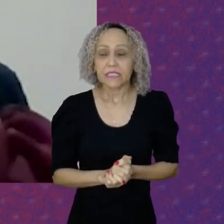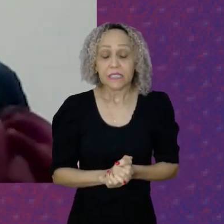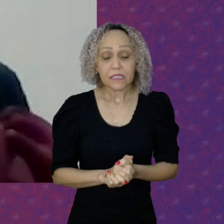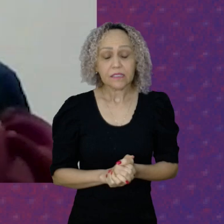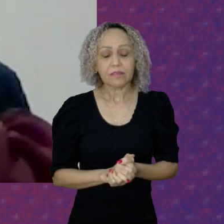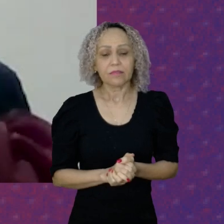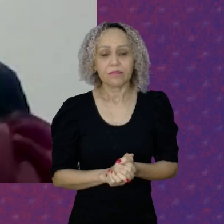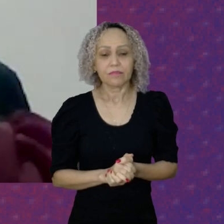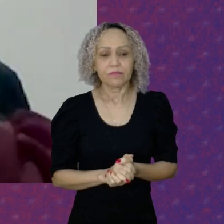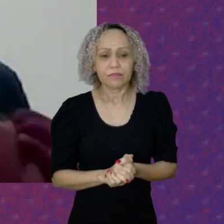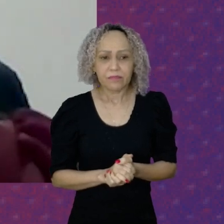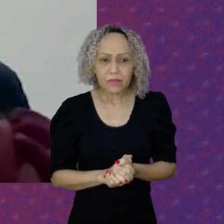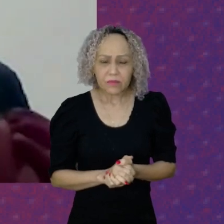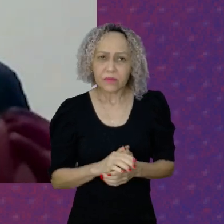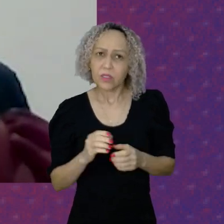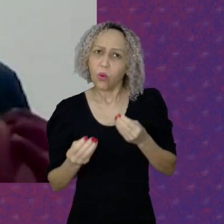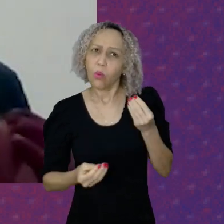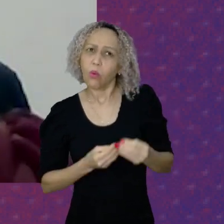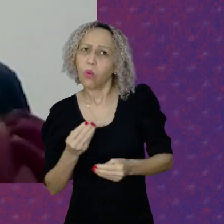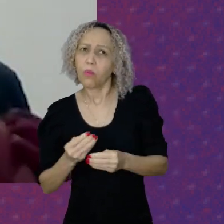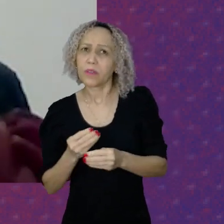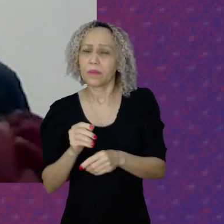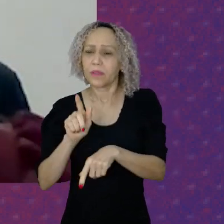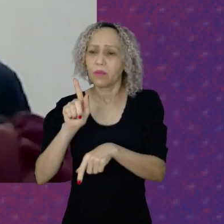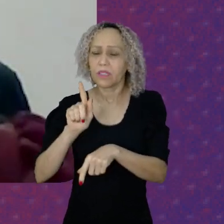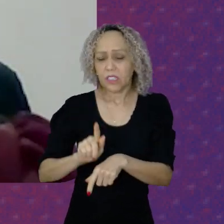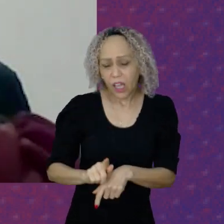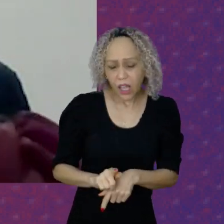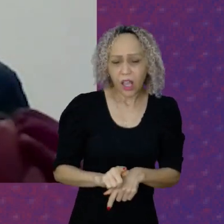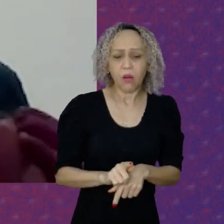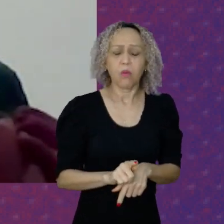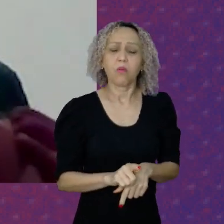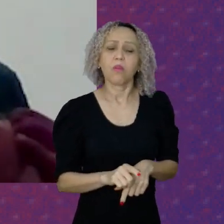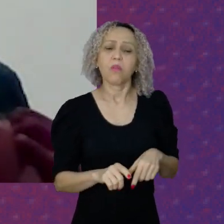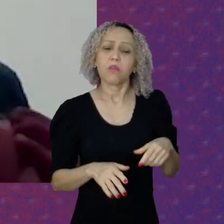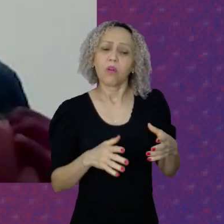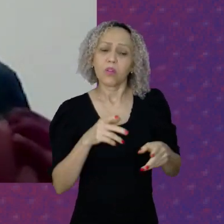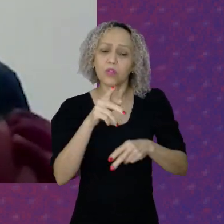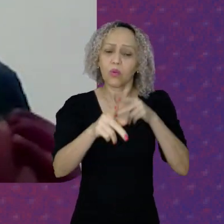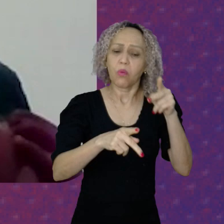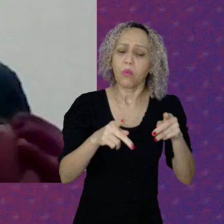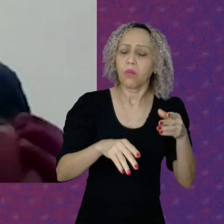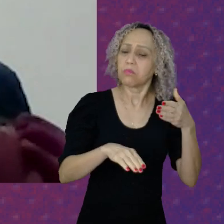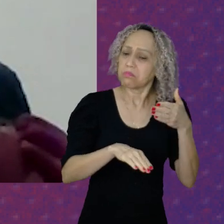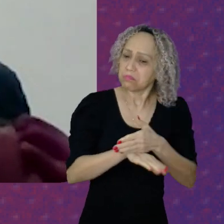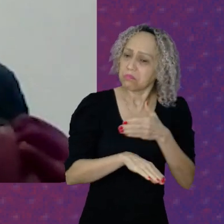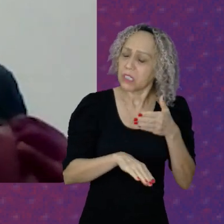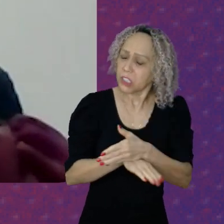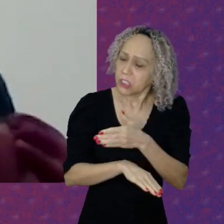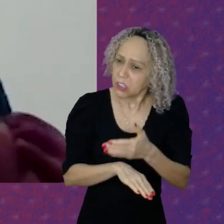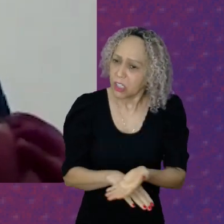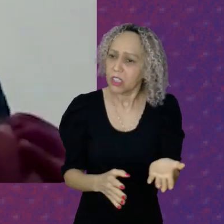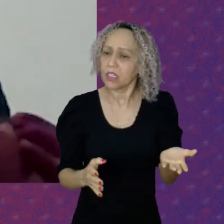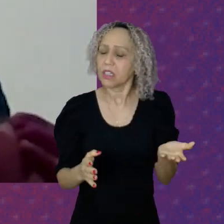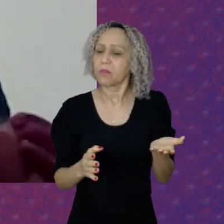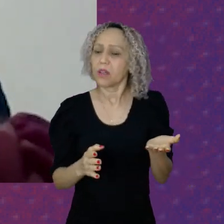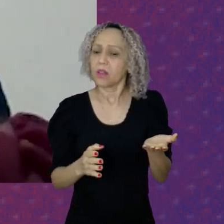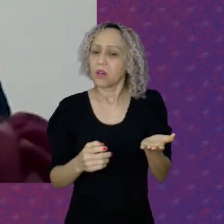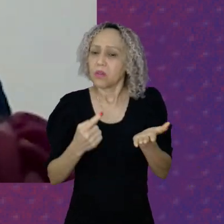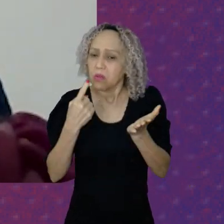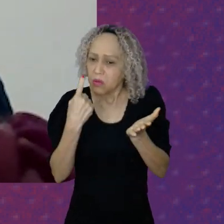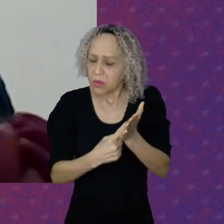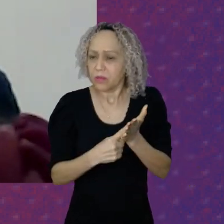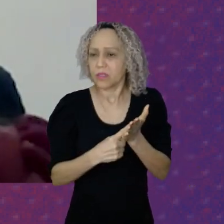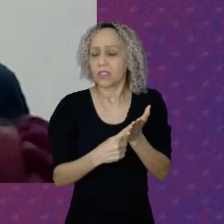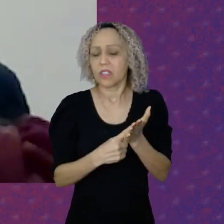um modelo de gestão participativa, comprometida com as demandas